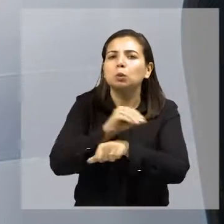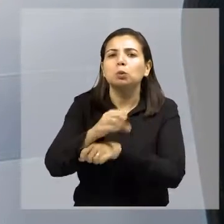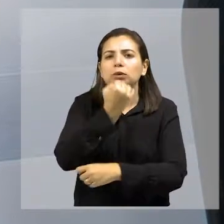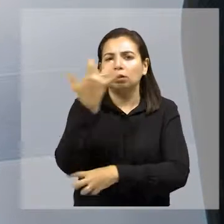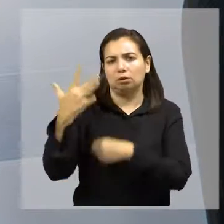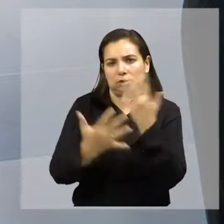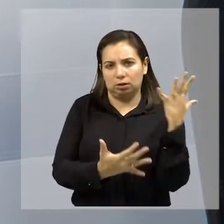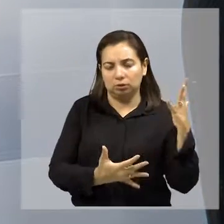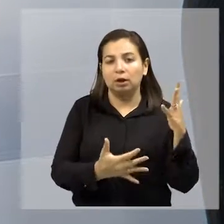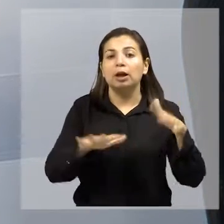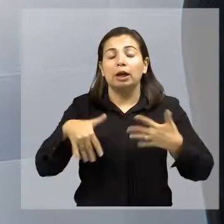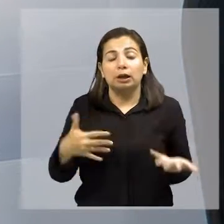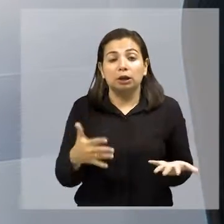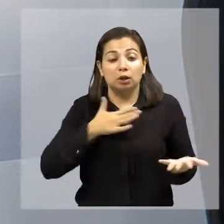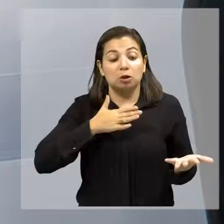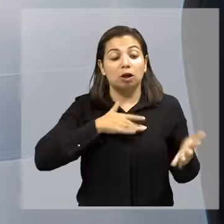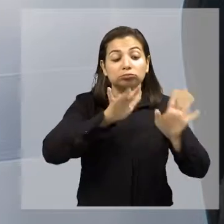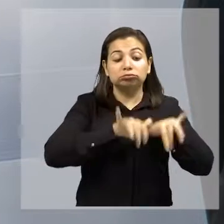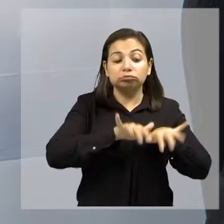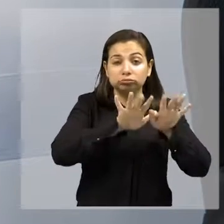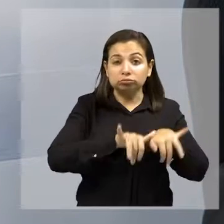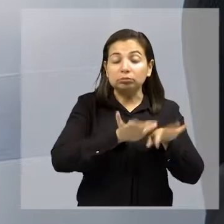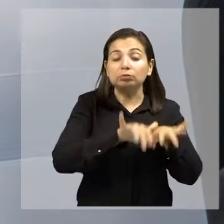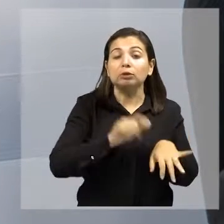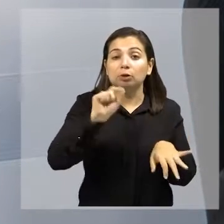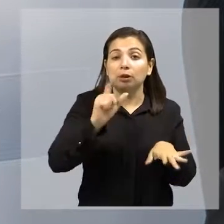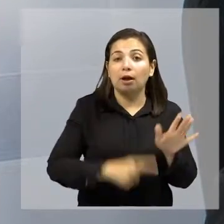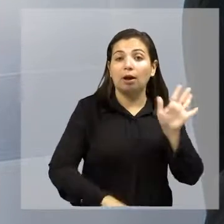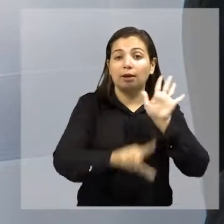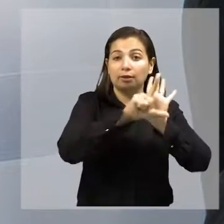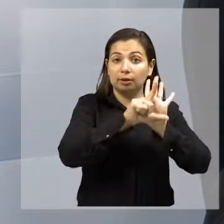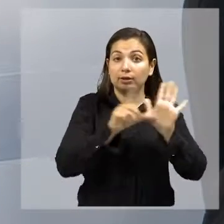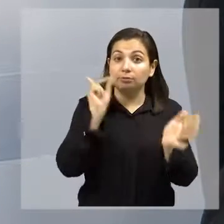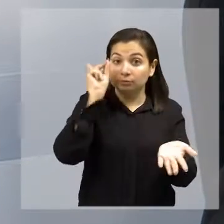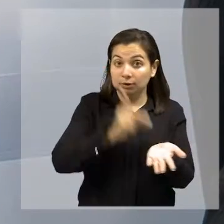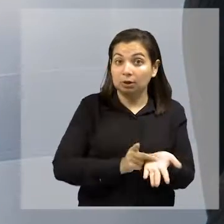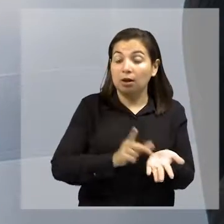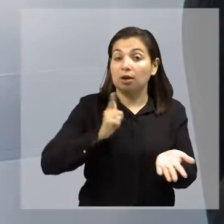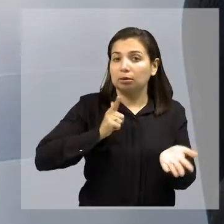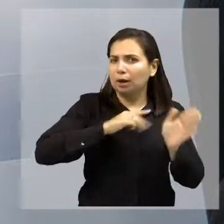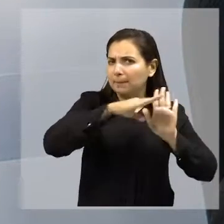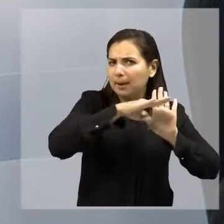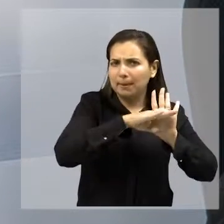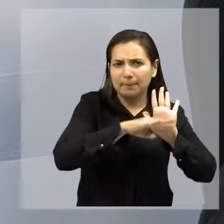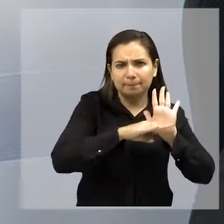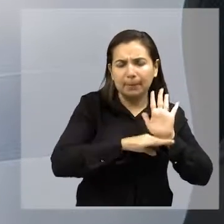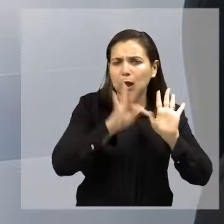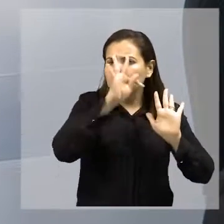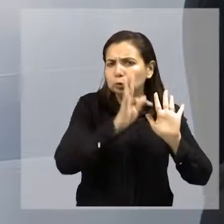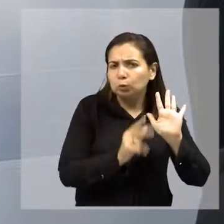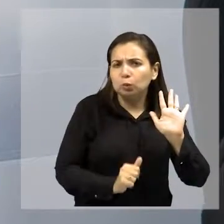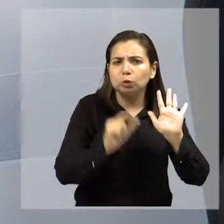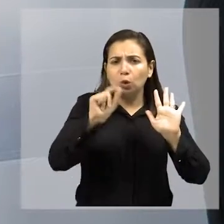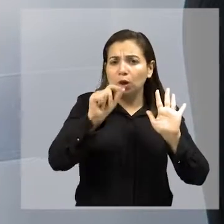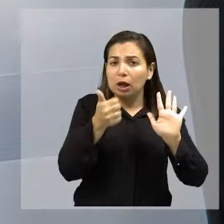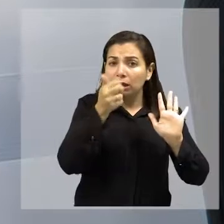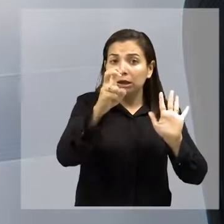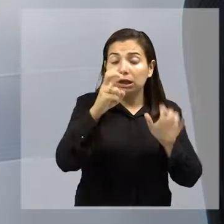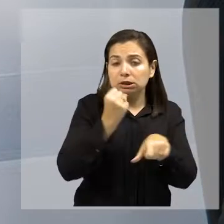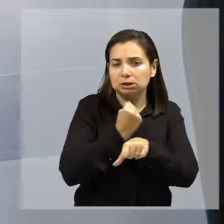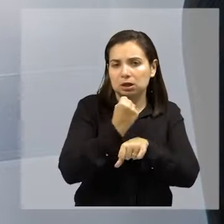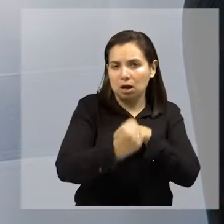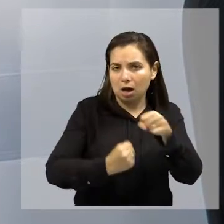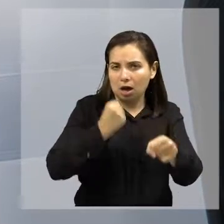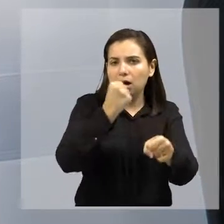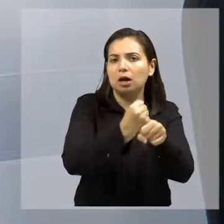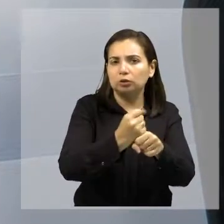Plano Diretor Cicloviário Integrado de Fortaleza, que é a lei que estabelece todas as medidas nos próximos 15